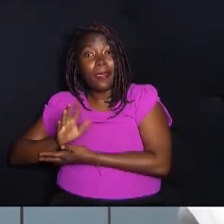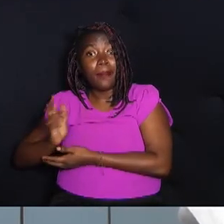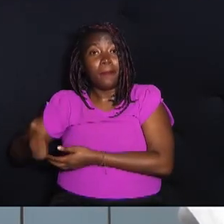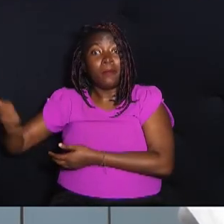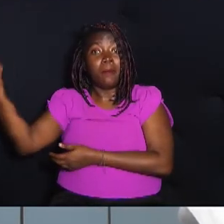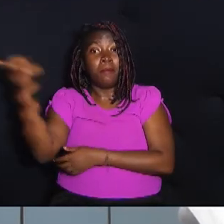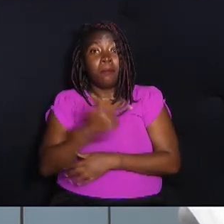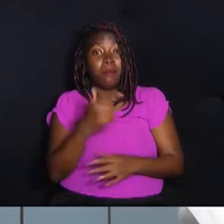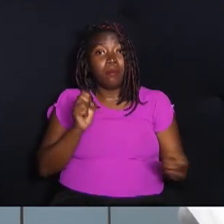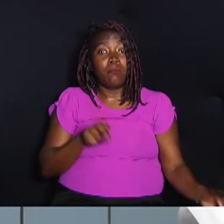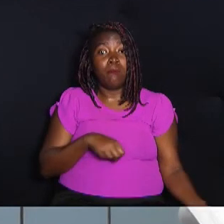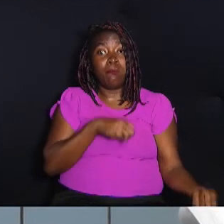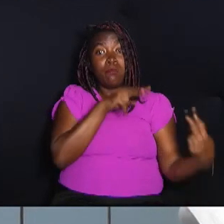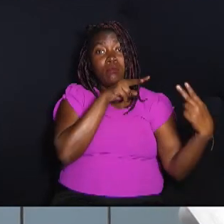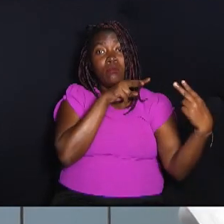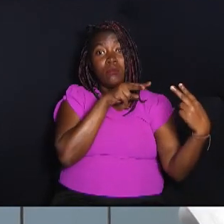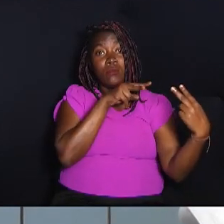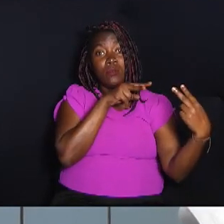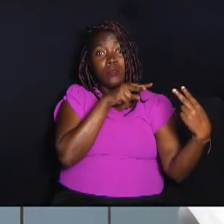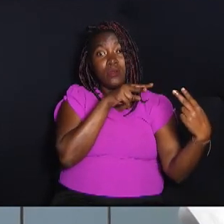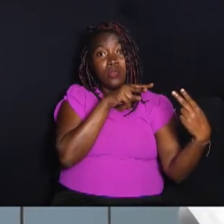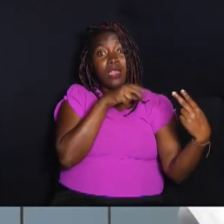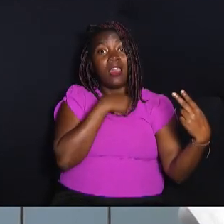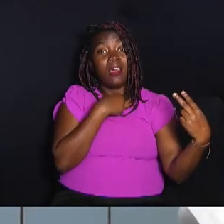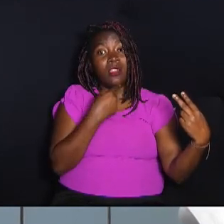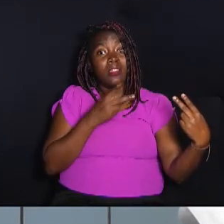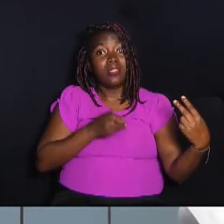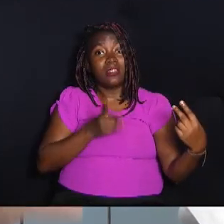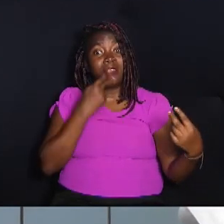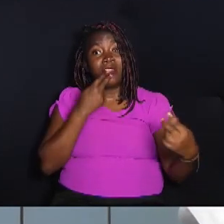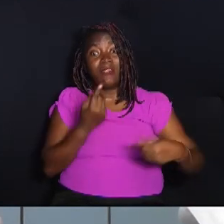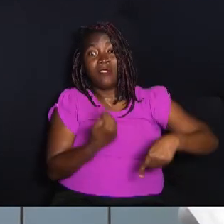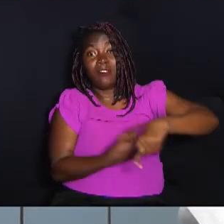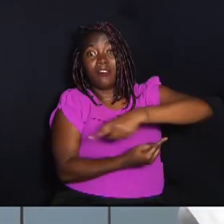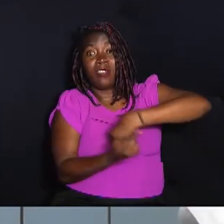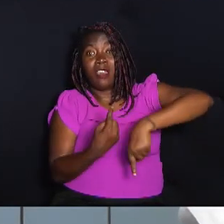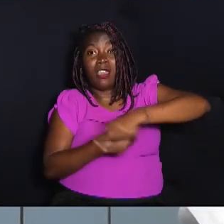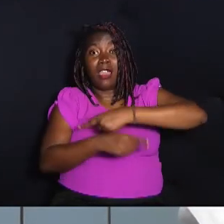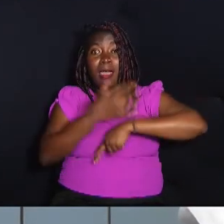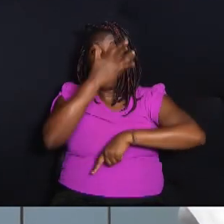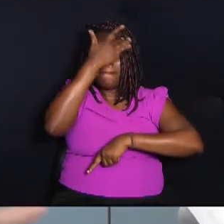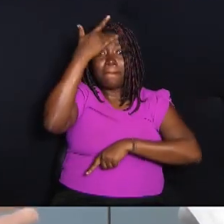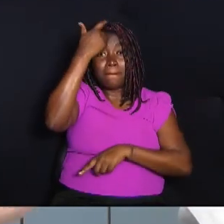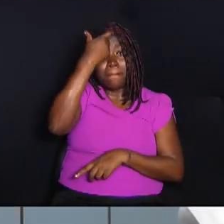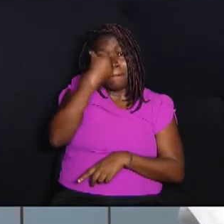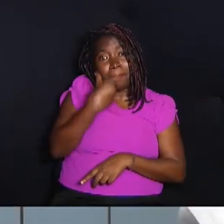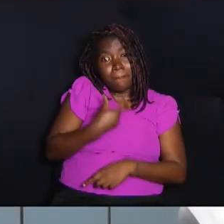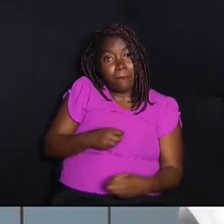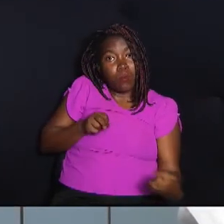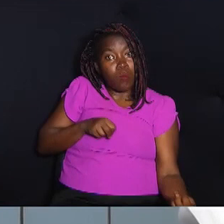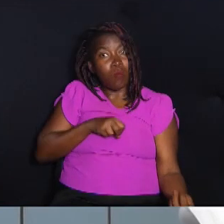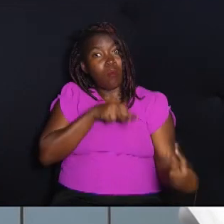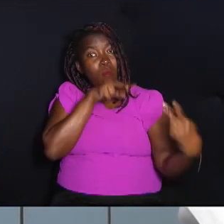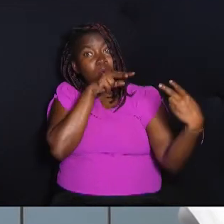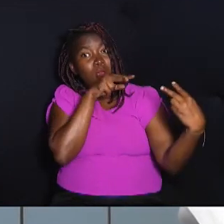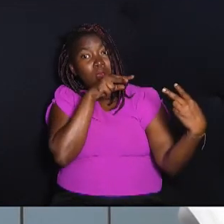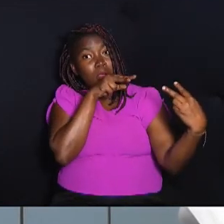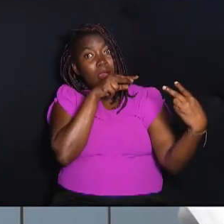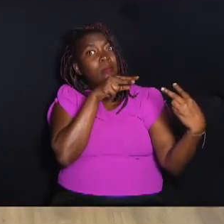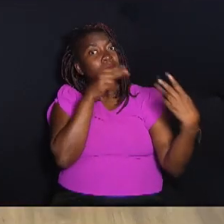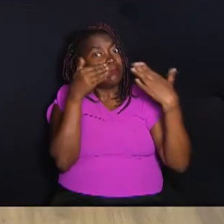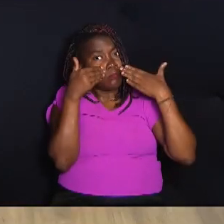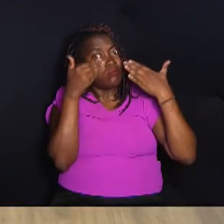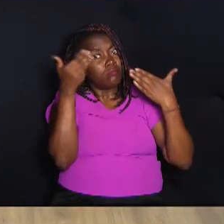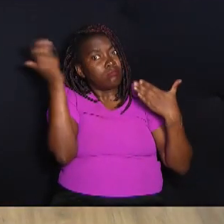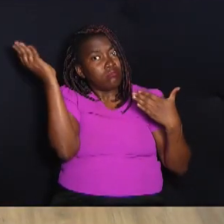olho no olho. Eu sempre falo que essa nossa relação de pessoalidade, o olho no olho, ela mostra quem somos